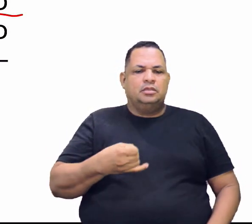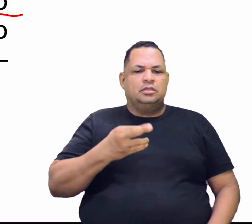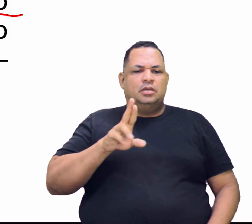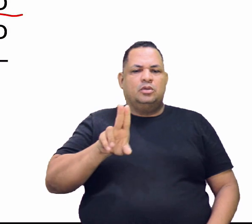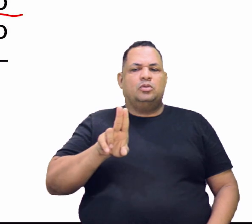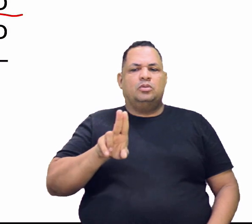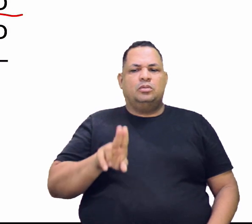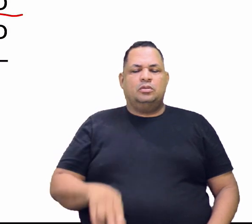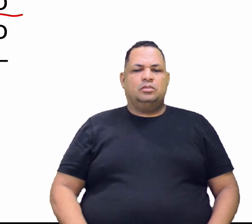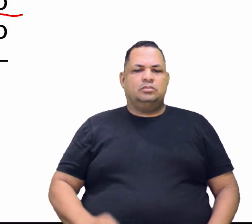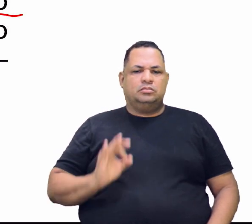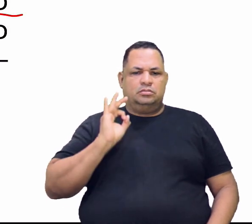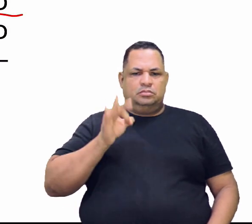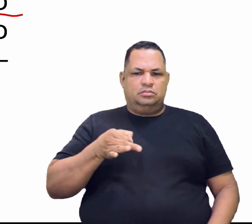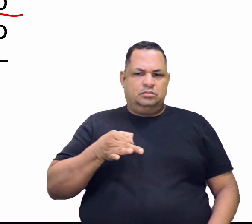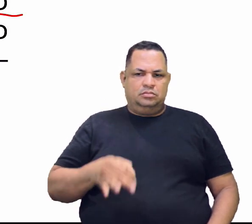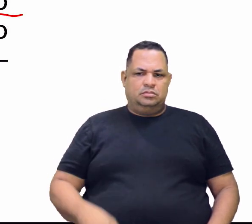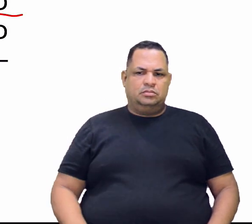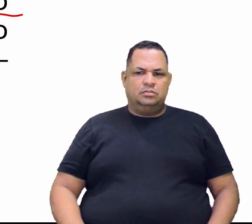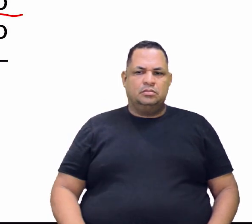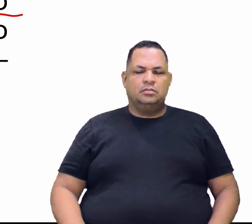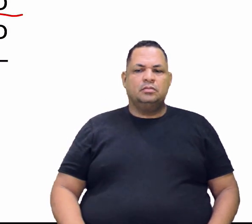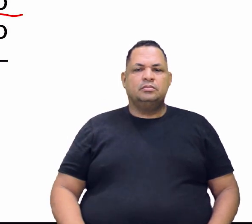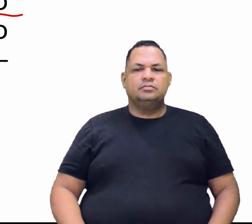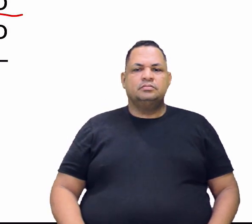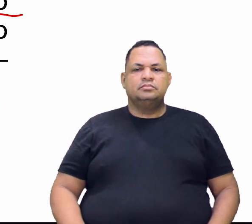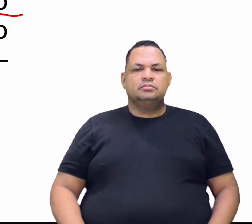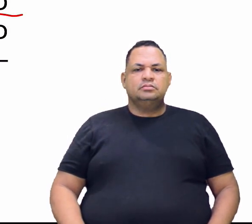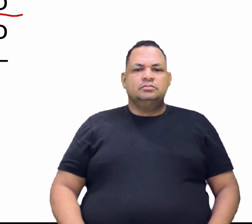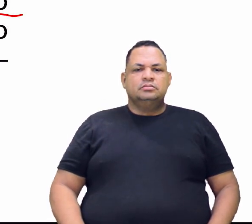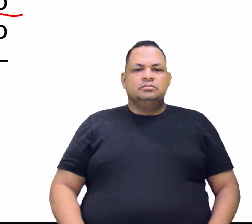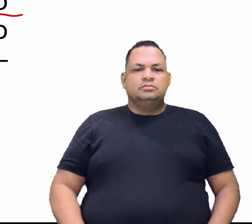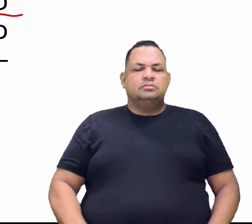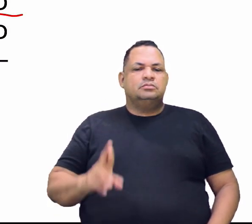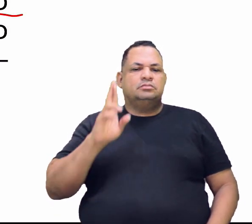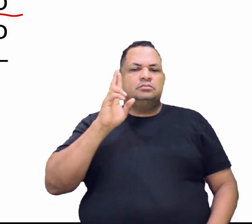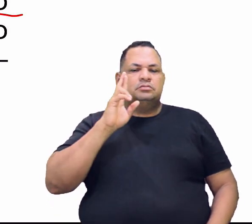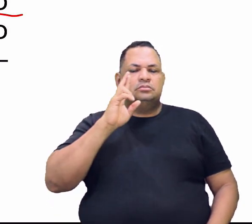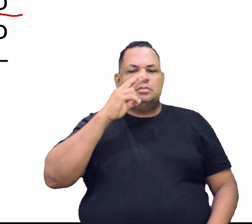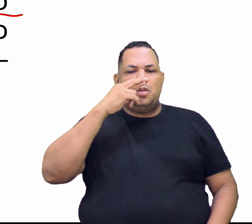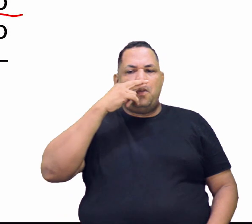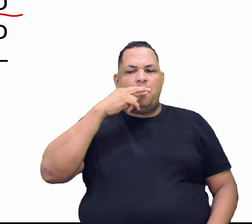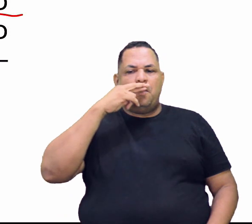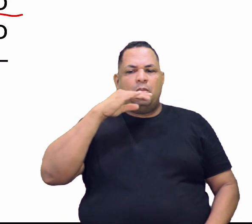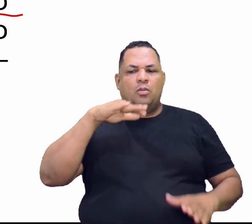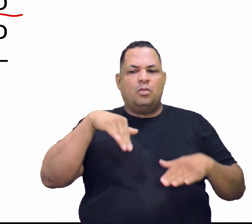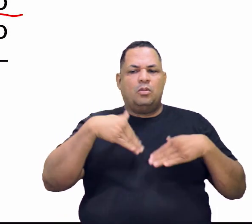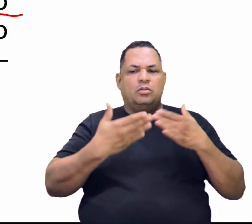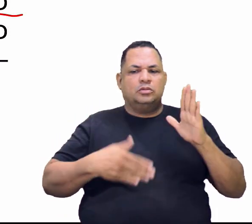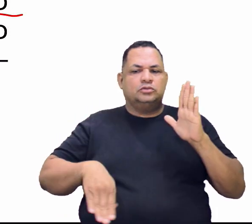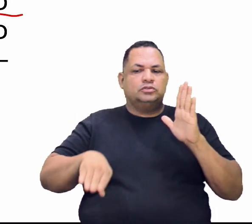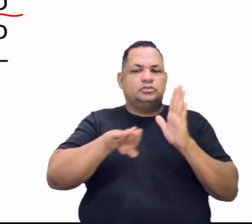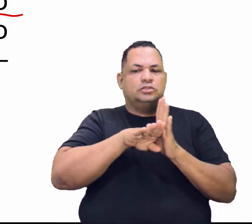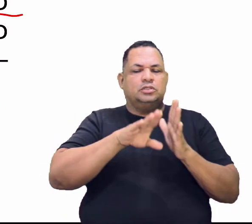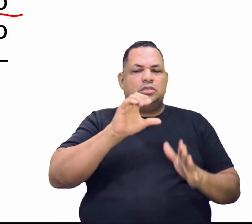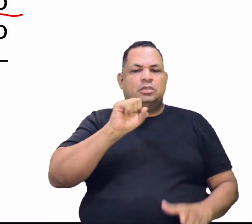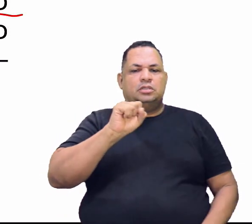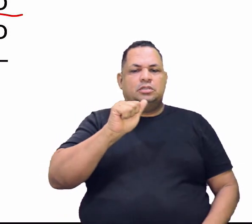detiveram 51 dias, procurando localizar as cabeceiras que davam para o